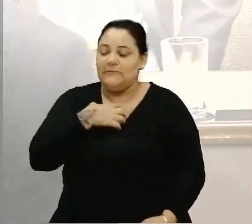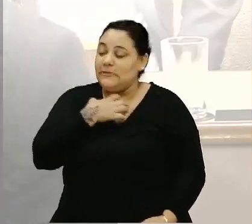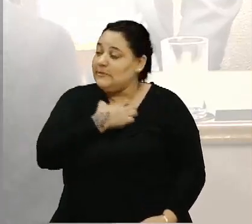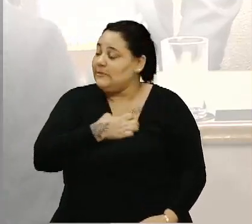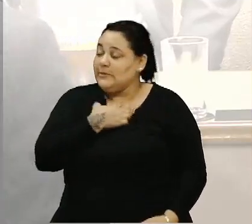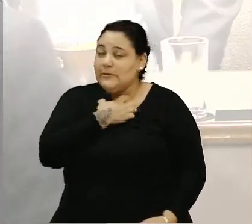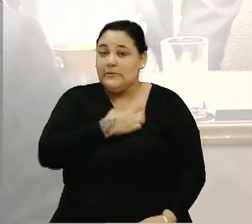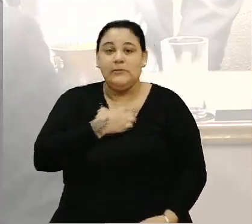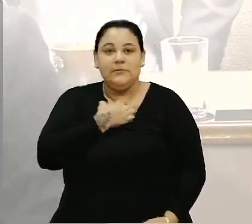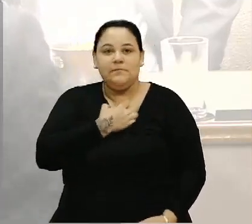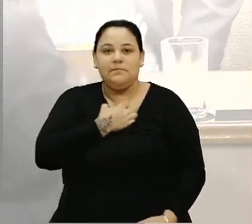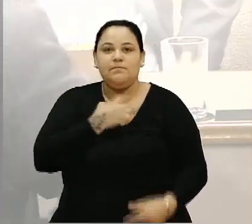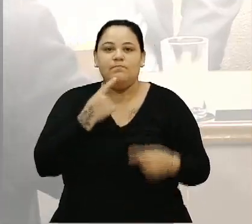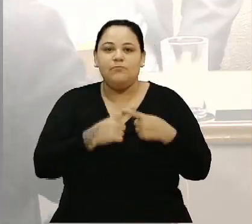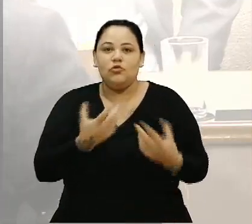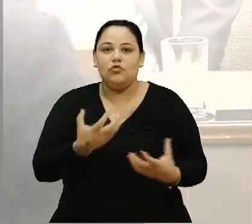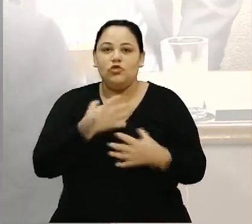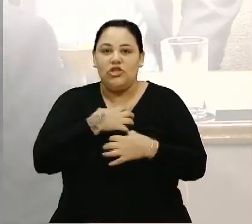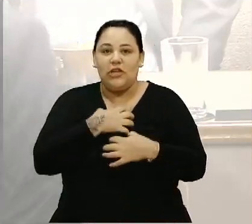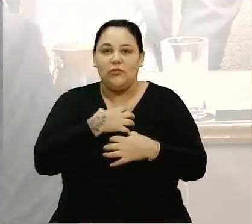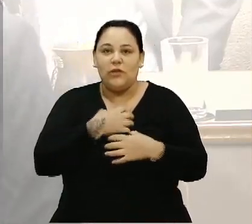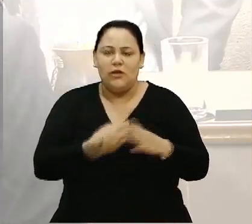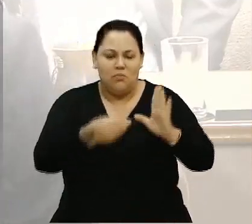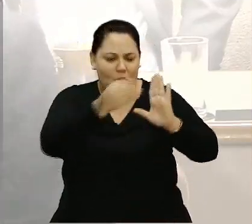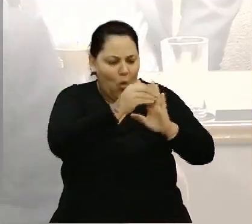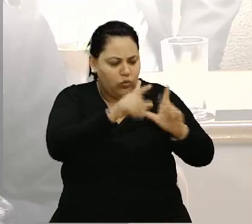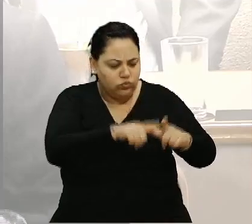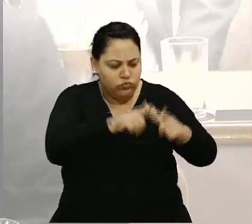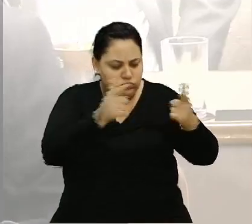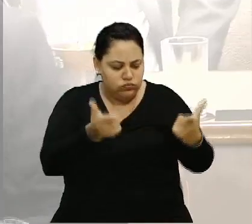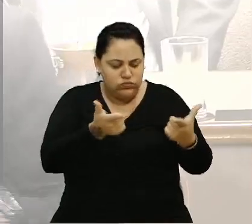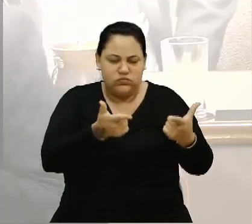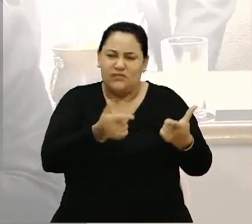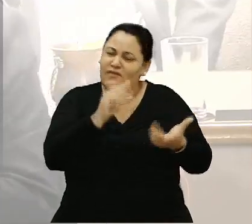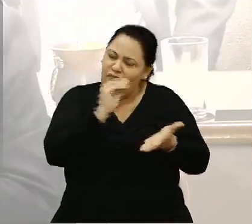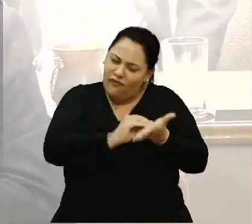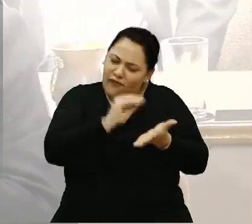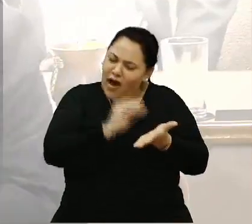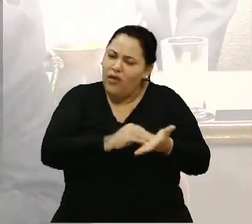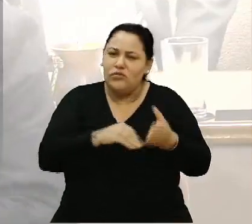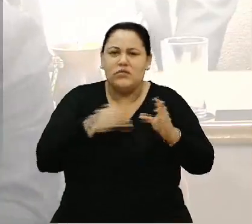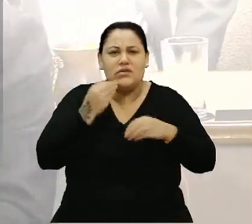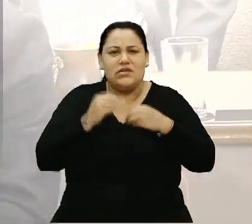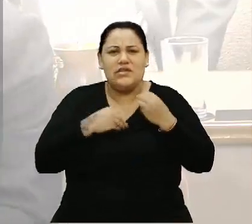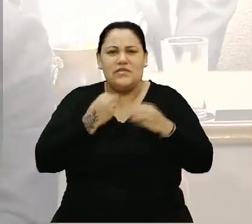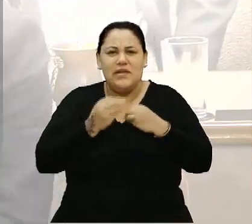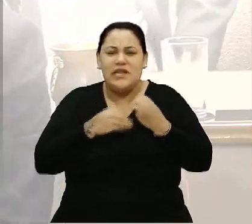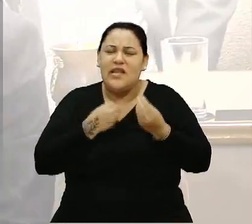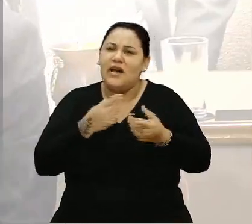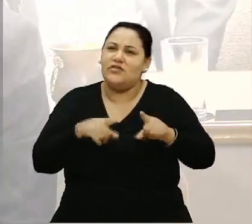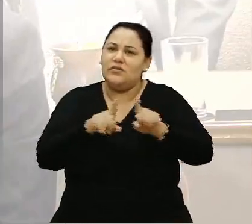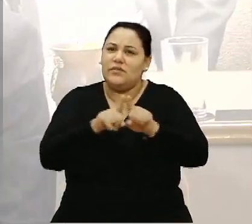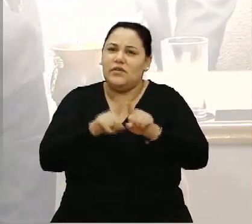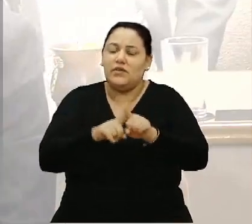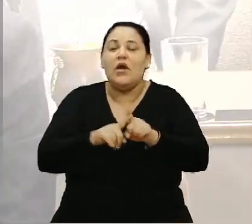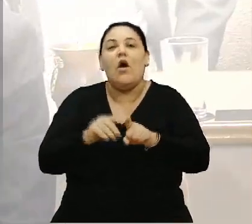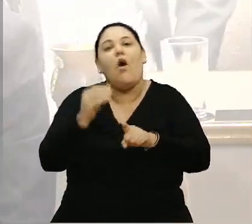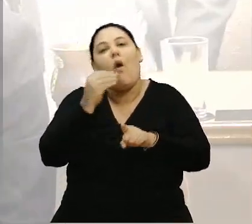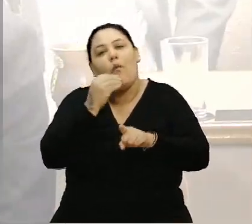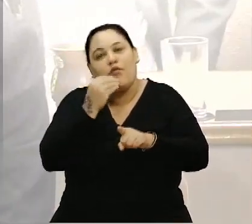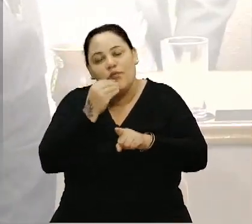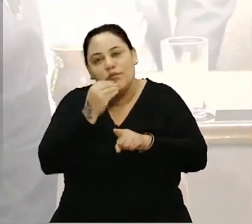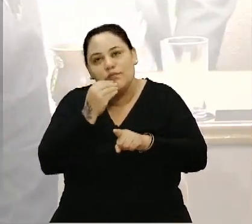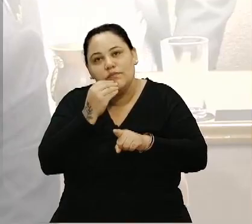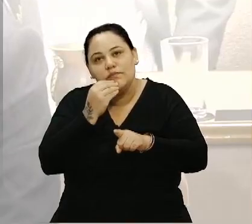forma como ele colocou, uma forma insensível e que vem manchar, claro que